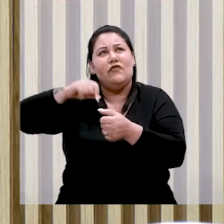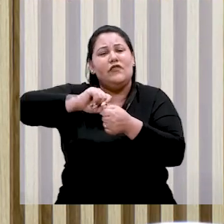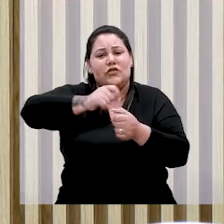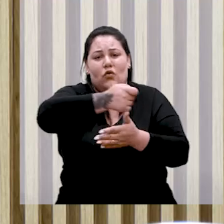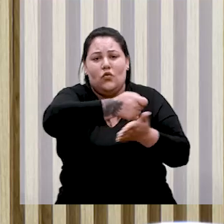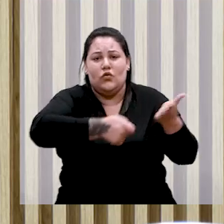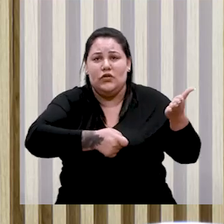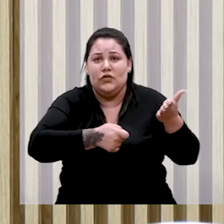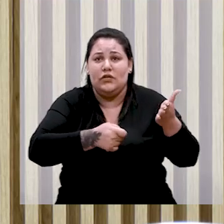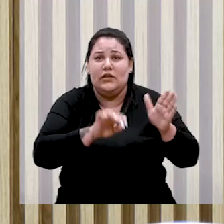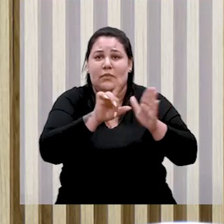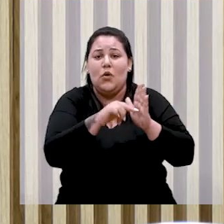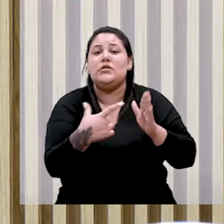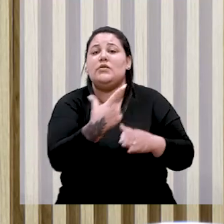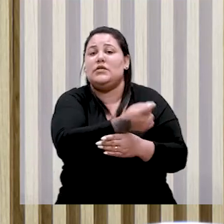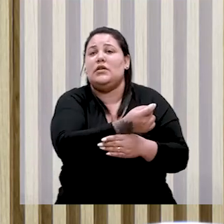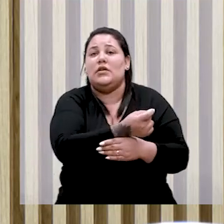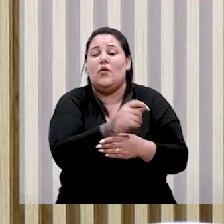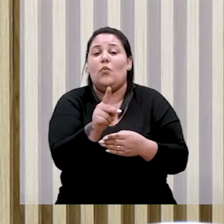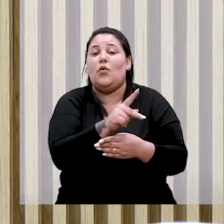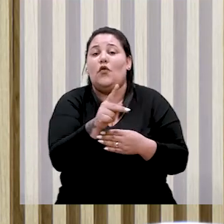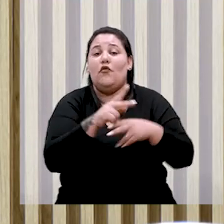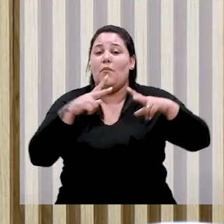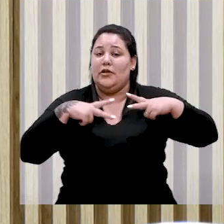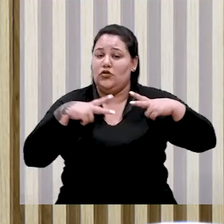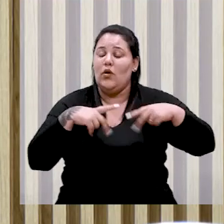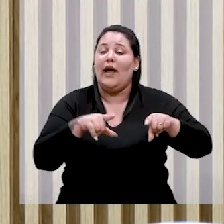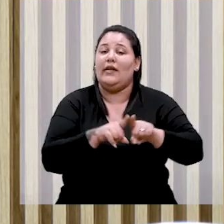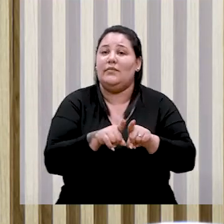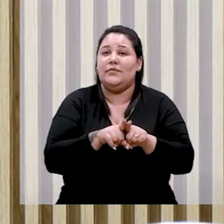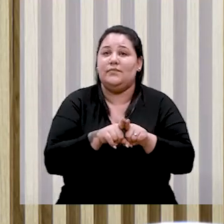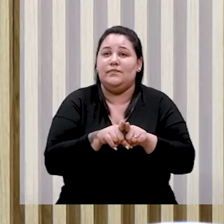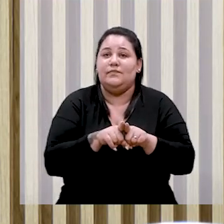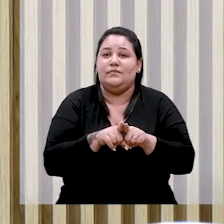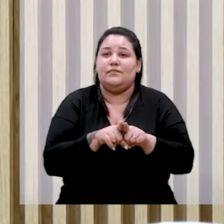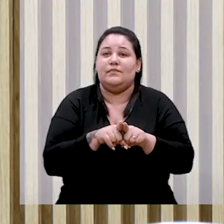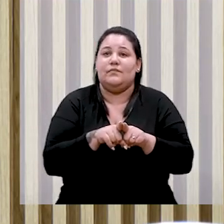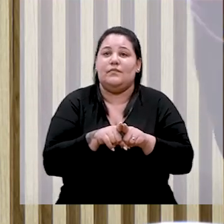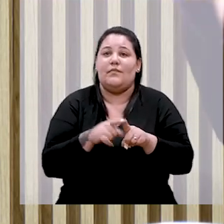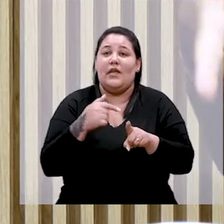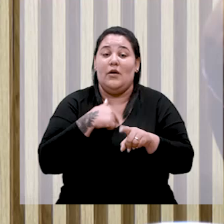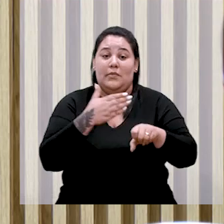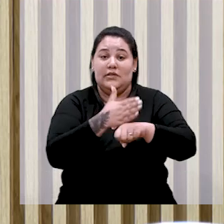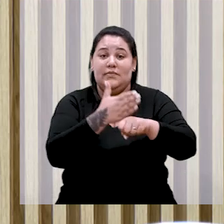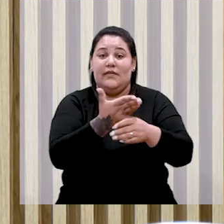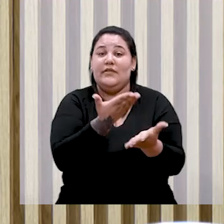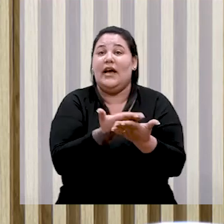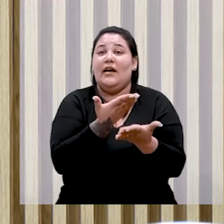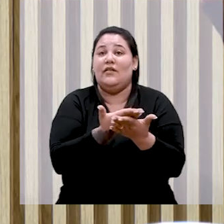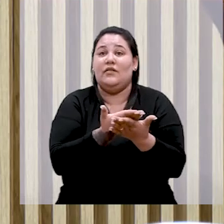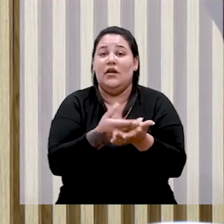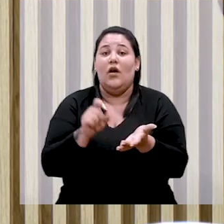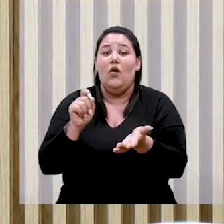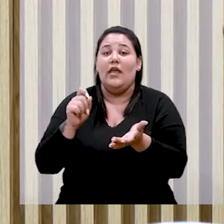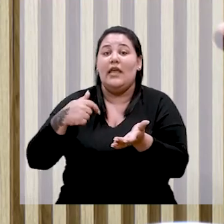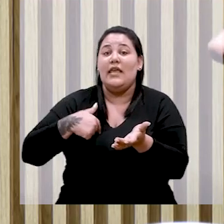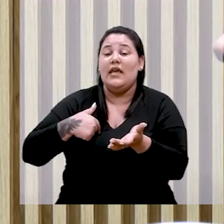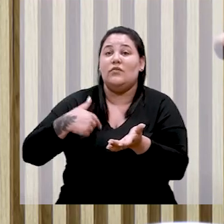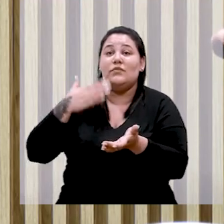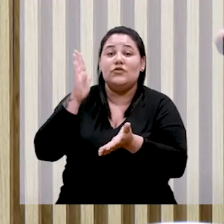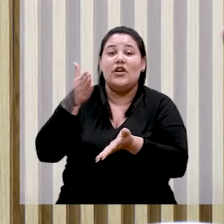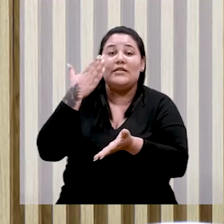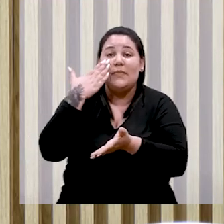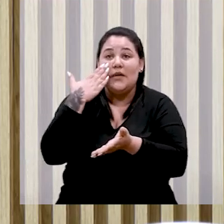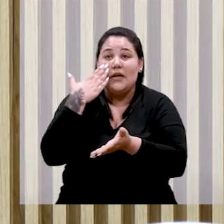concurso, entrei em 2 vezes, me exonerei as 2 vezes, fui prof na rede particular também. Eu estava em sala. O que eu sabia